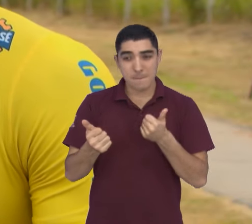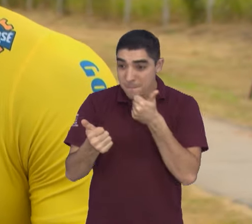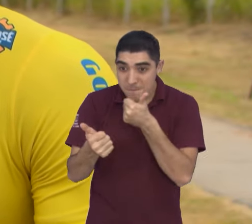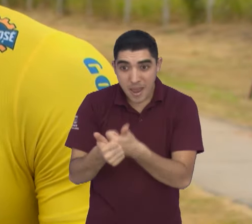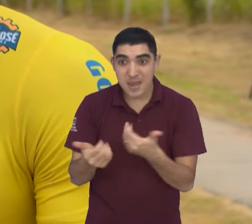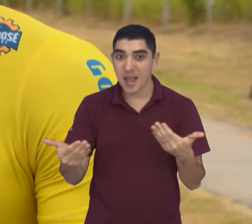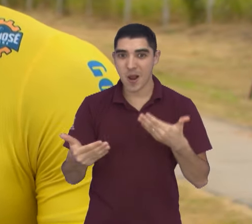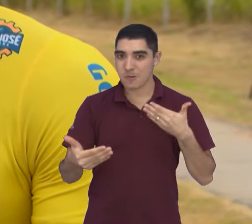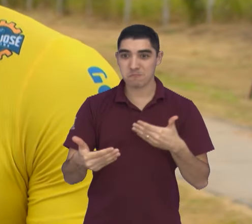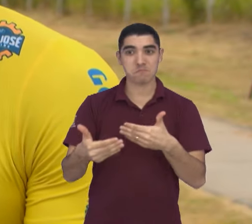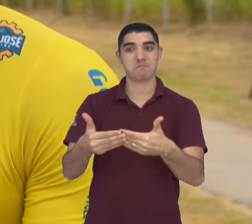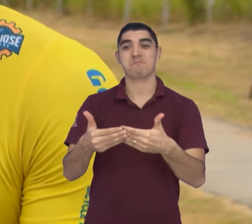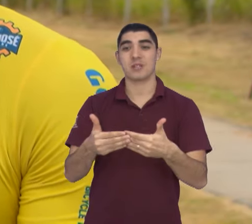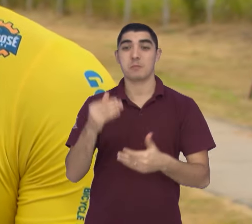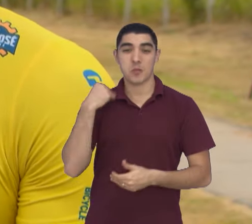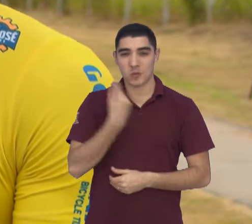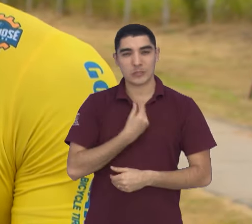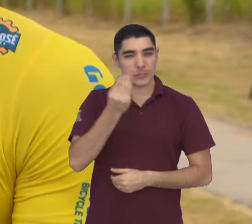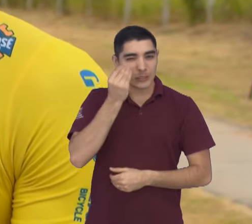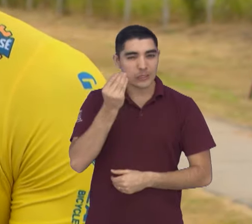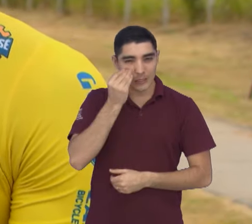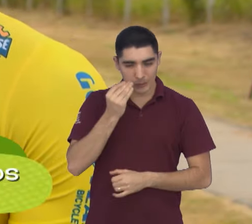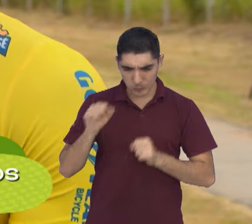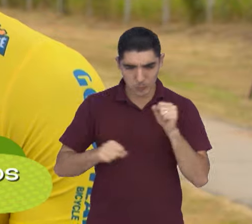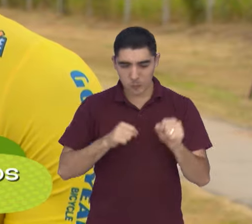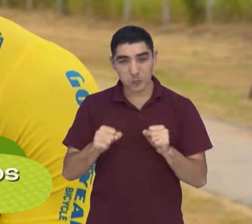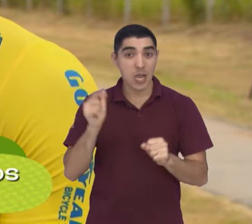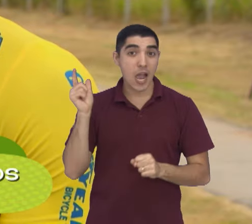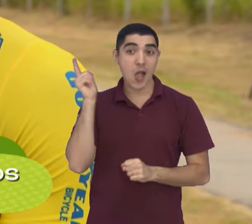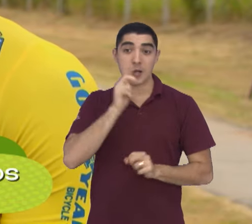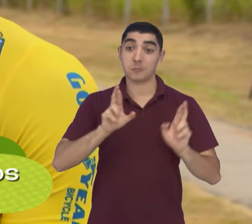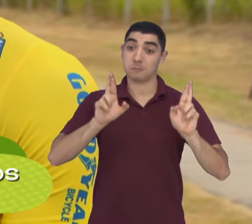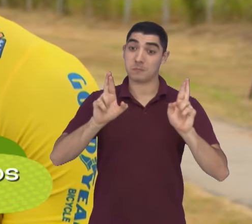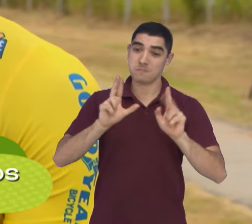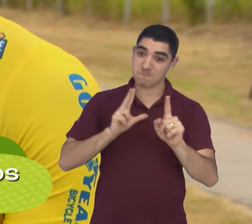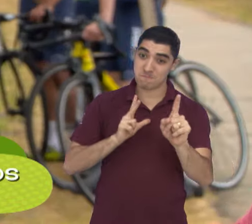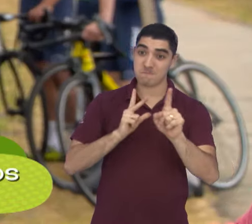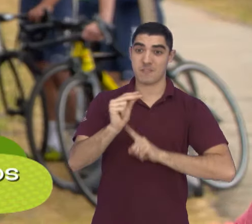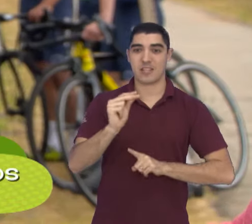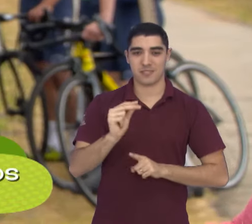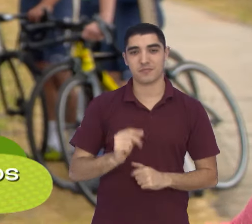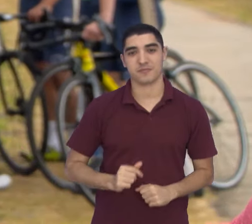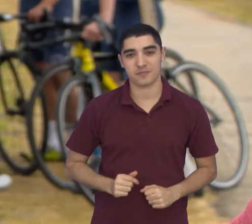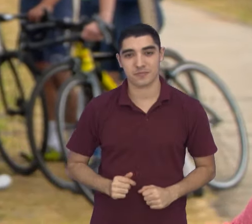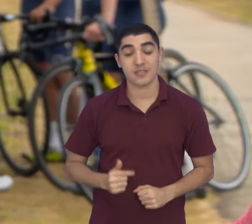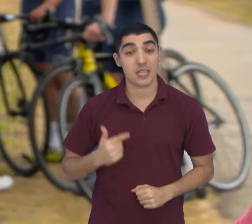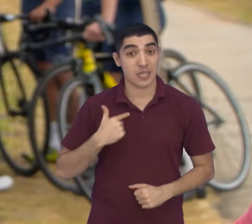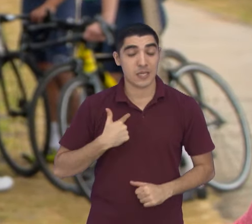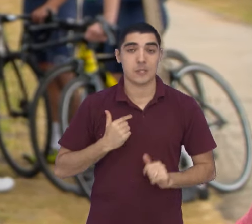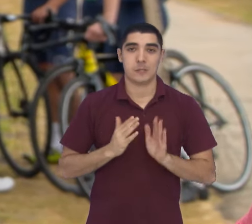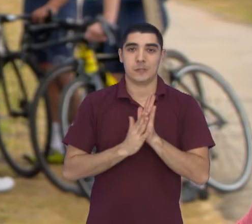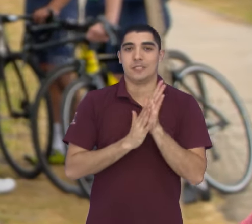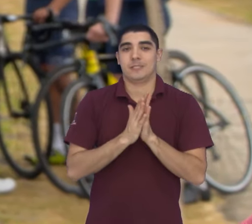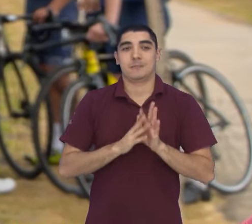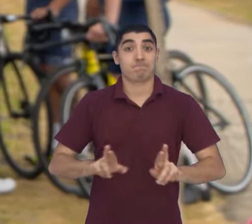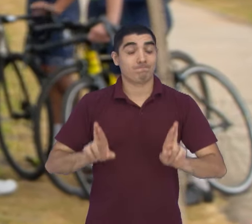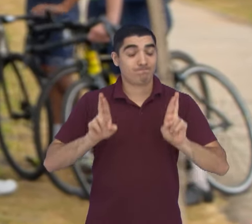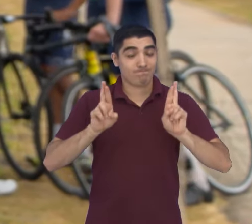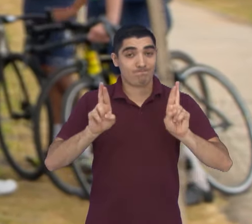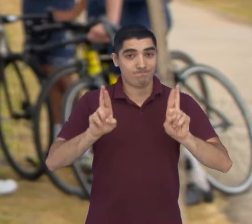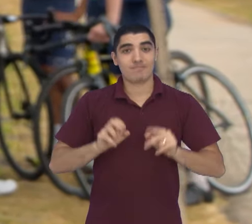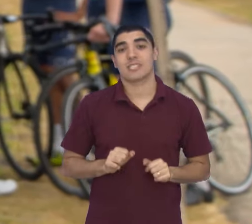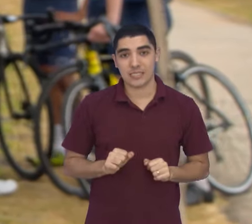em busca de um bom resultado nesse Pan-Americano, um bom resultado para a nossa equipe, um bom resultado para a nossa cidade. Então, estou com uma expectativa muito boa e